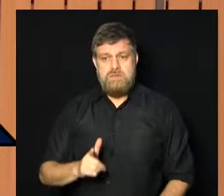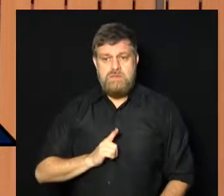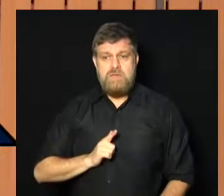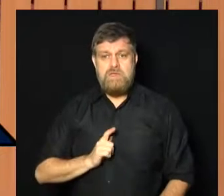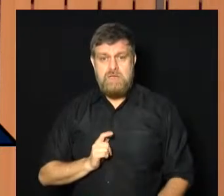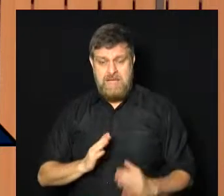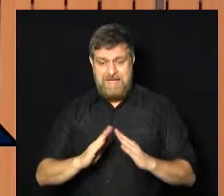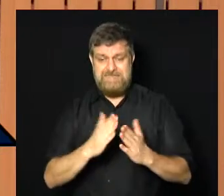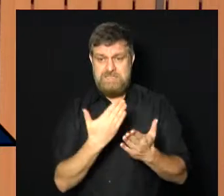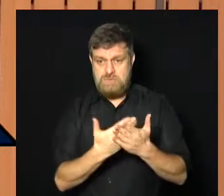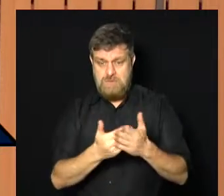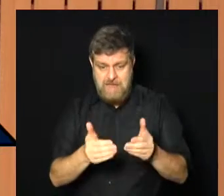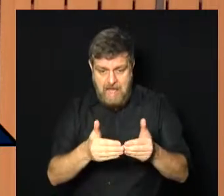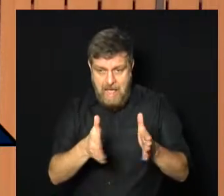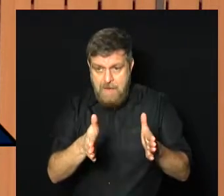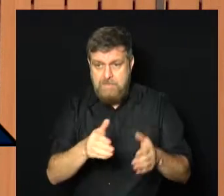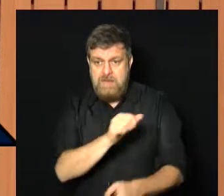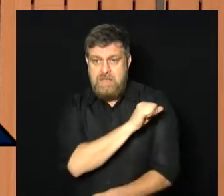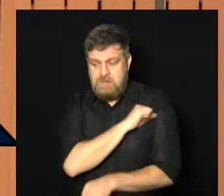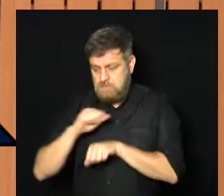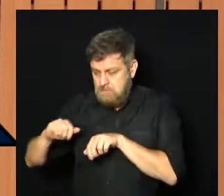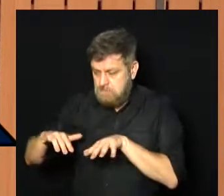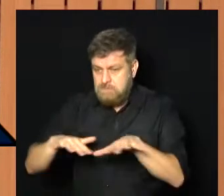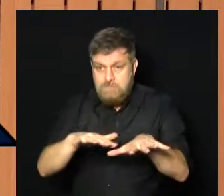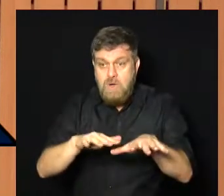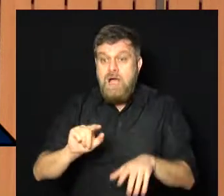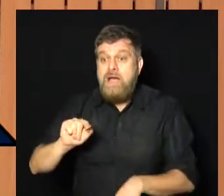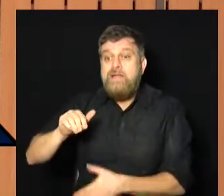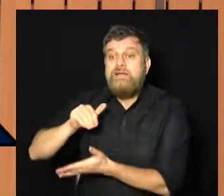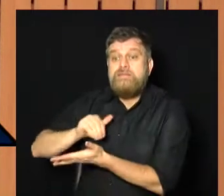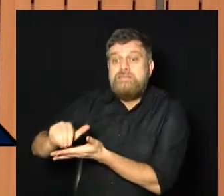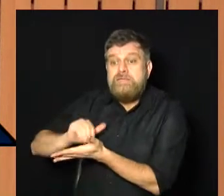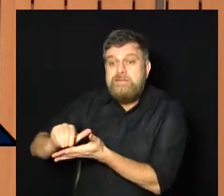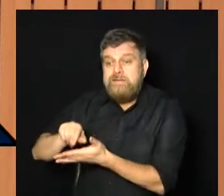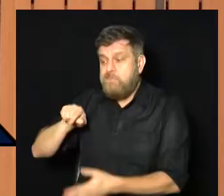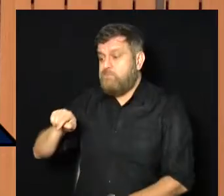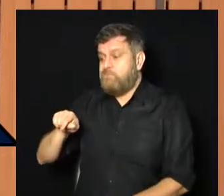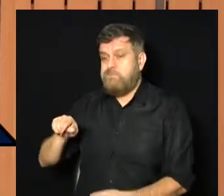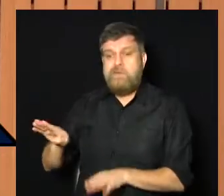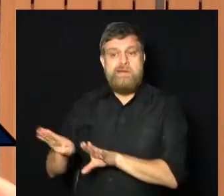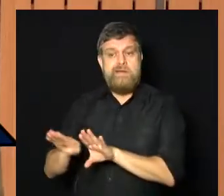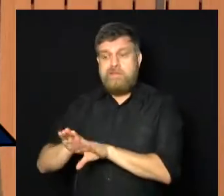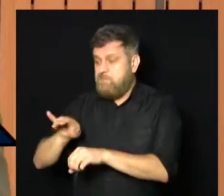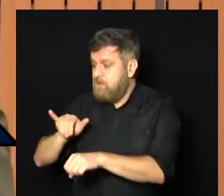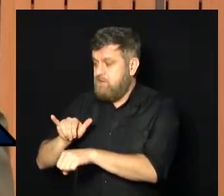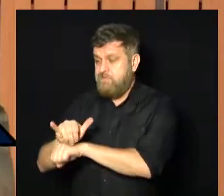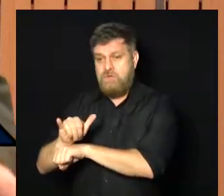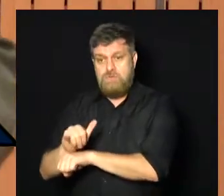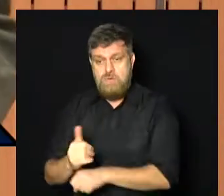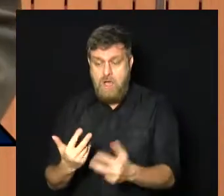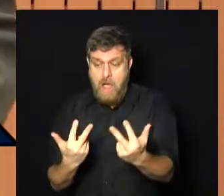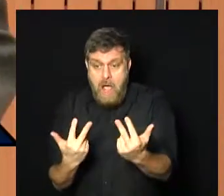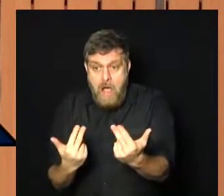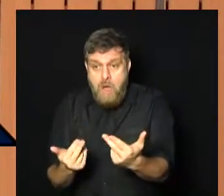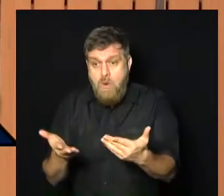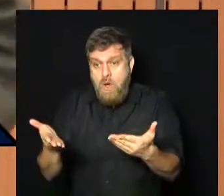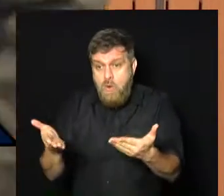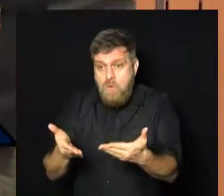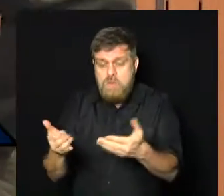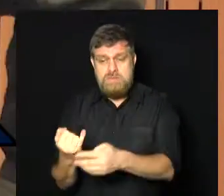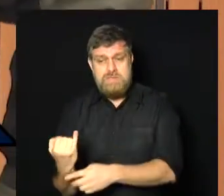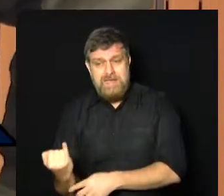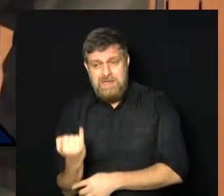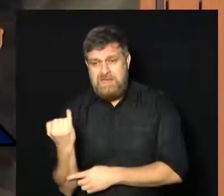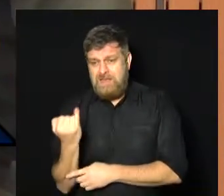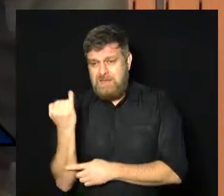retorno às aulas, e a secretaria também não se fez comparecer, assim como nesse debate tão importante, um debate já